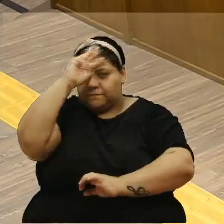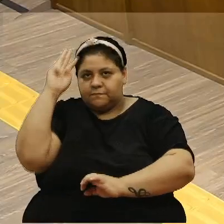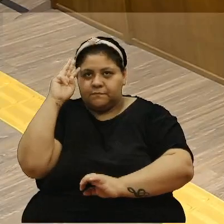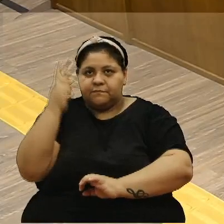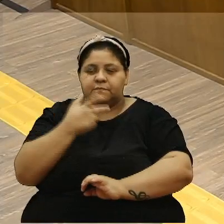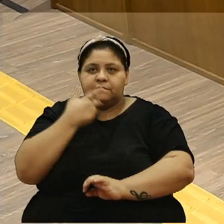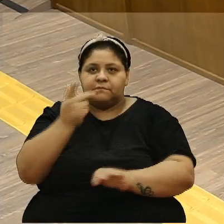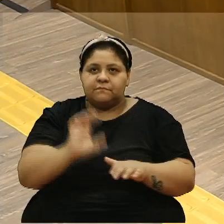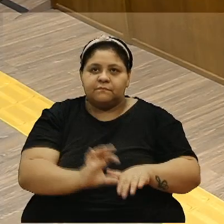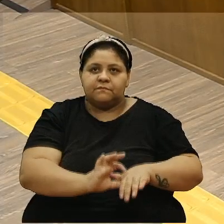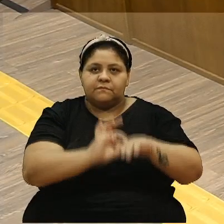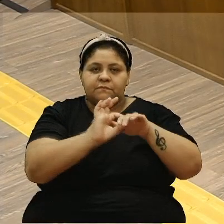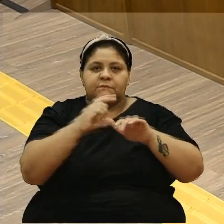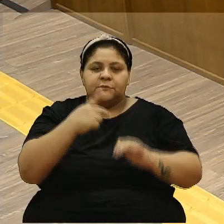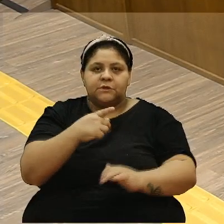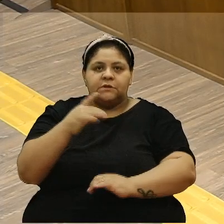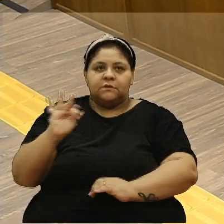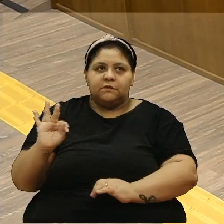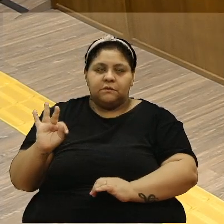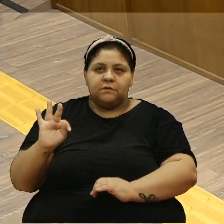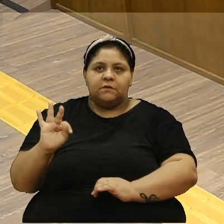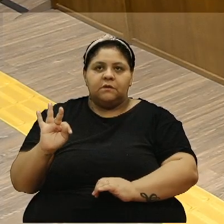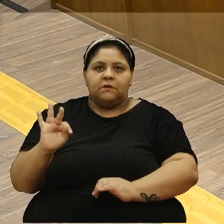eleição de líder a bancada do PT.